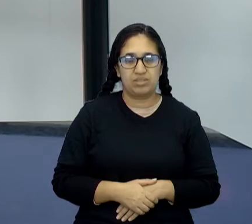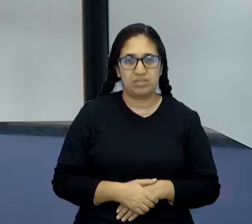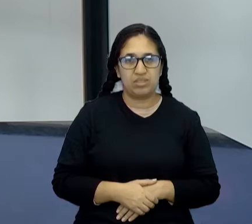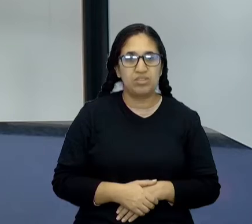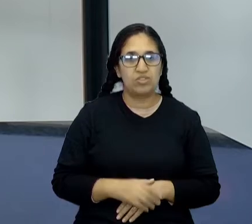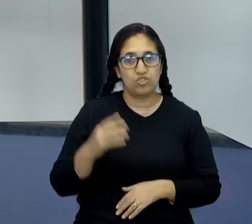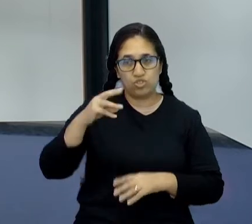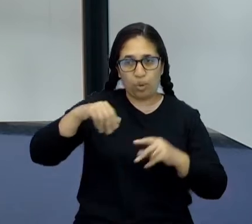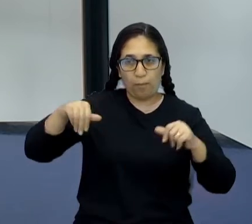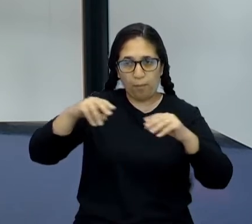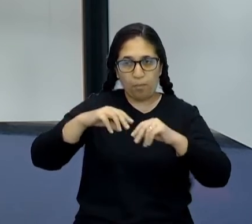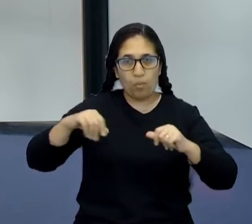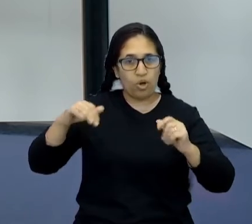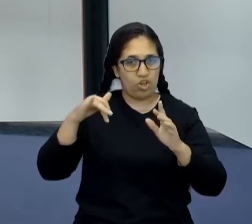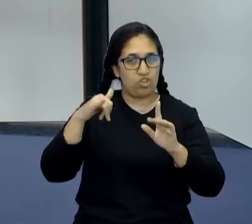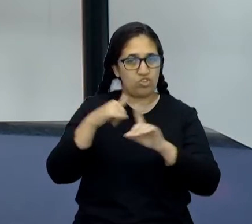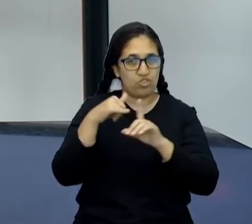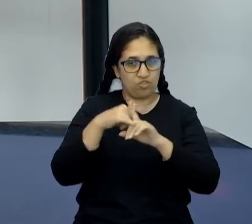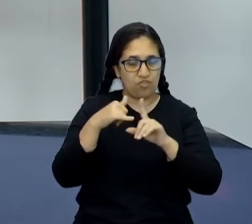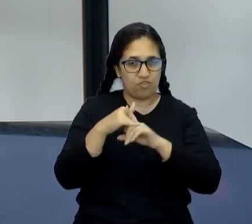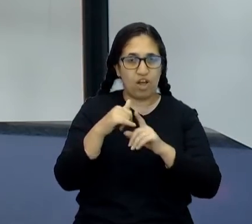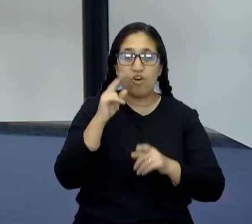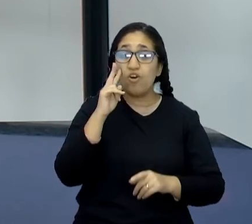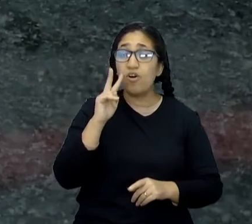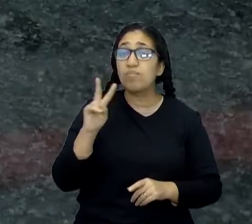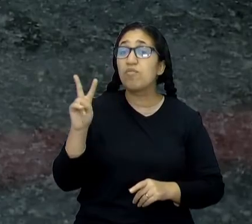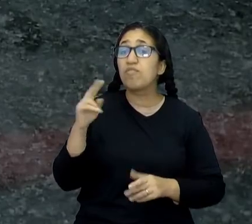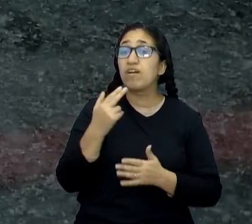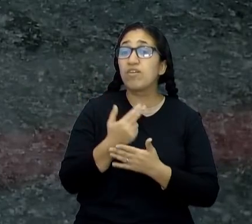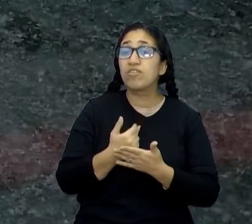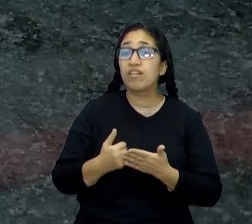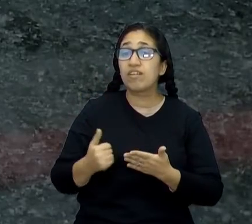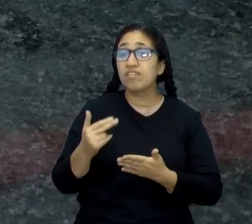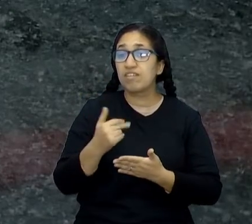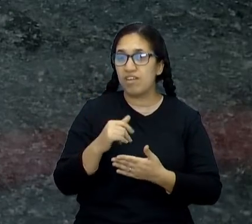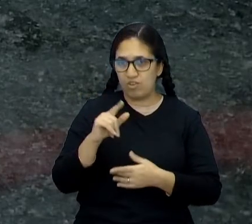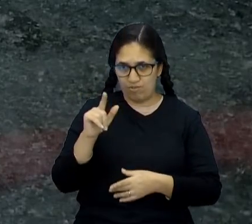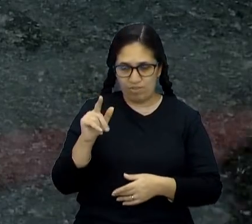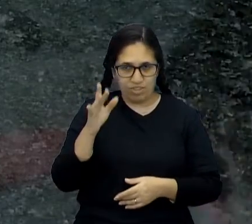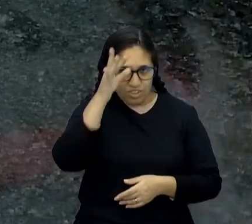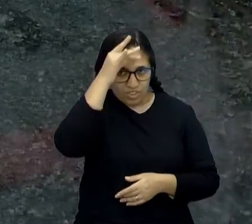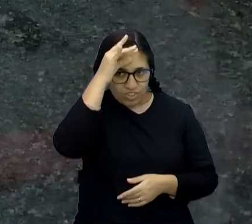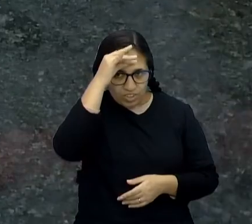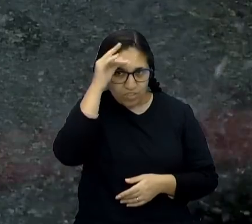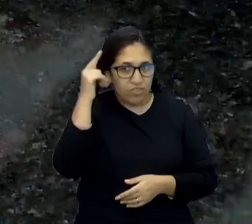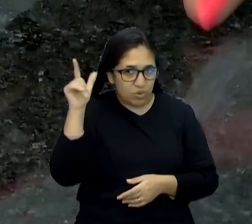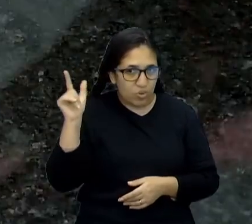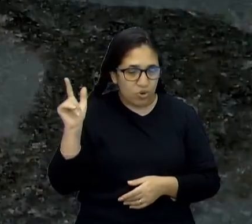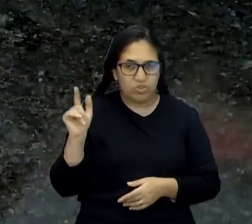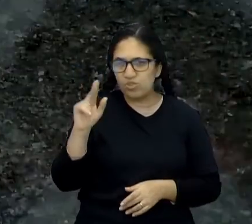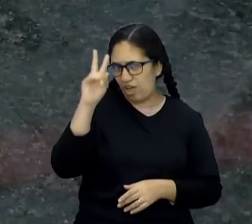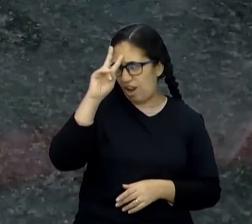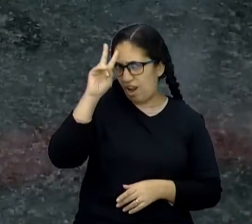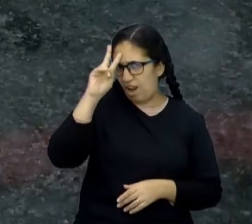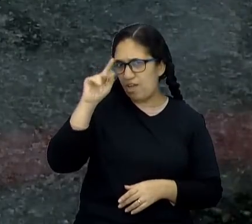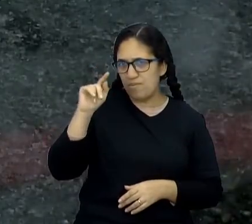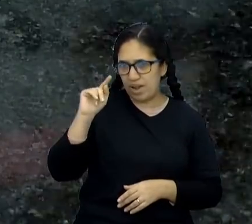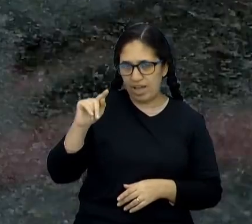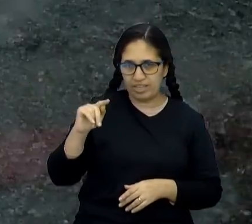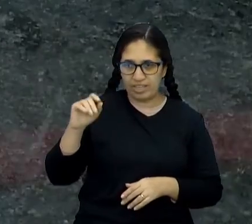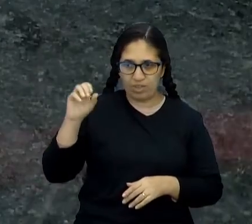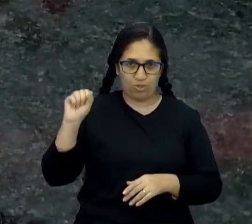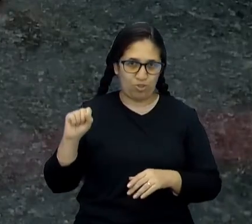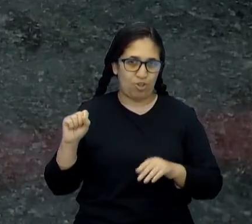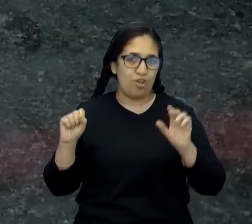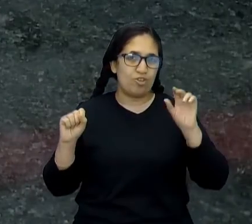jogar de novo pó de ferro. E aí a gente vai olhar o desenho de novo, tá bom? Vocês gravaram como que é o desenho do outro. Lembrando que aqui a gente tá com um norte e